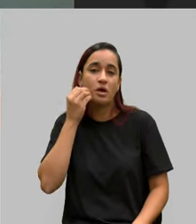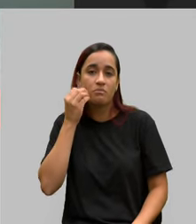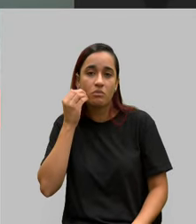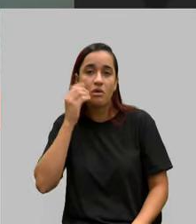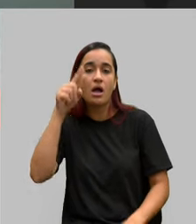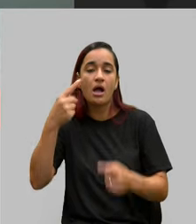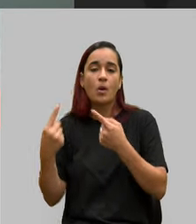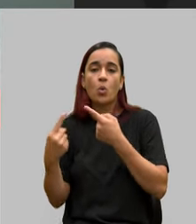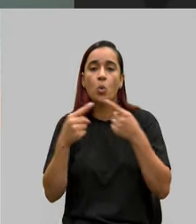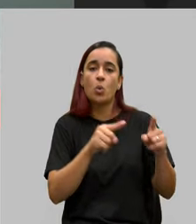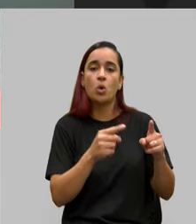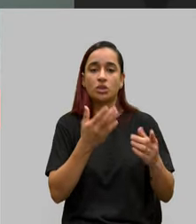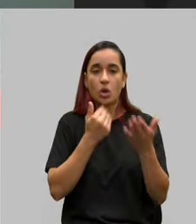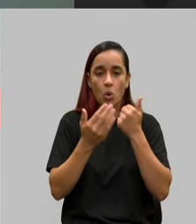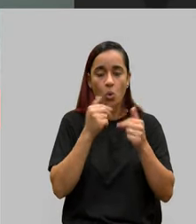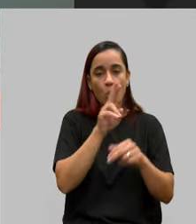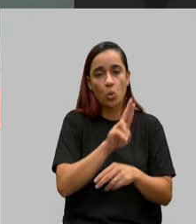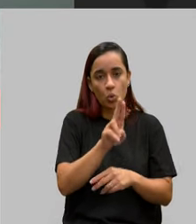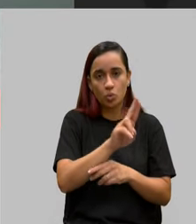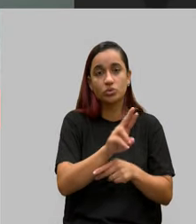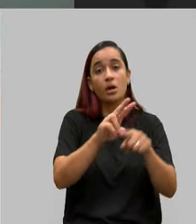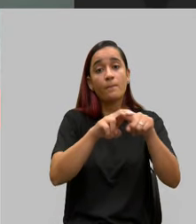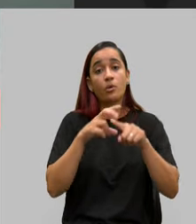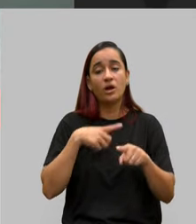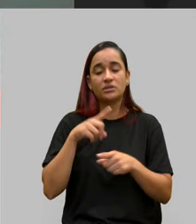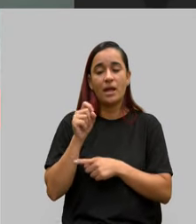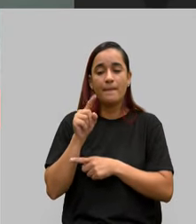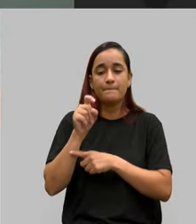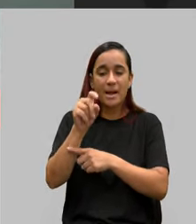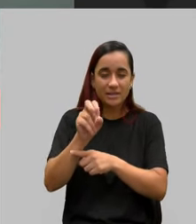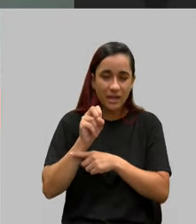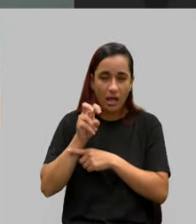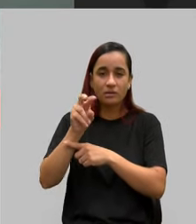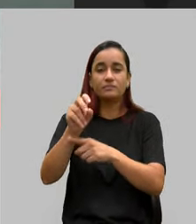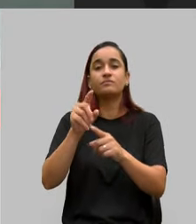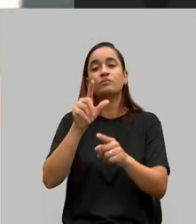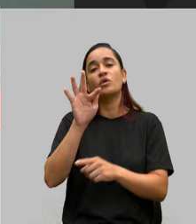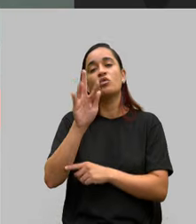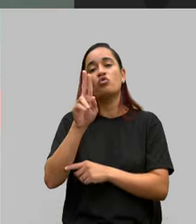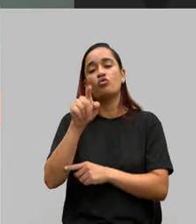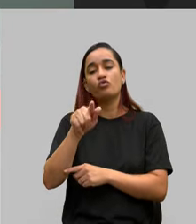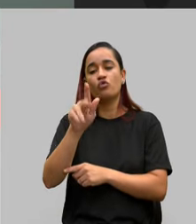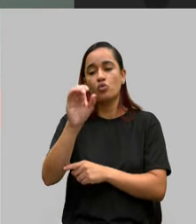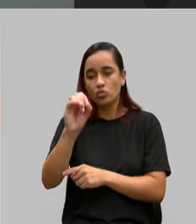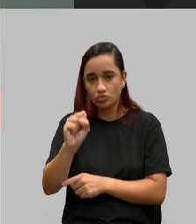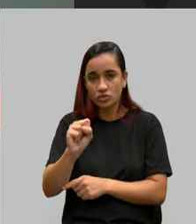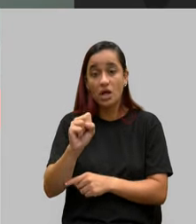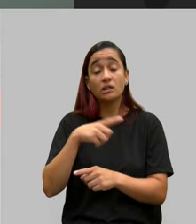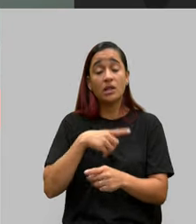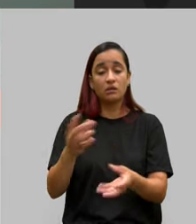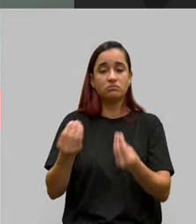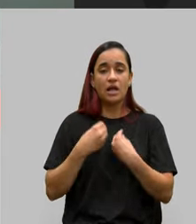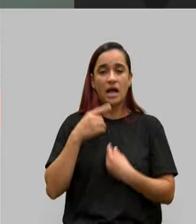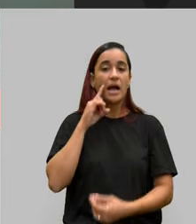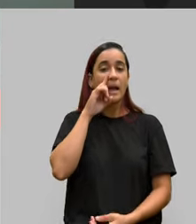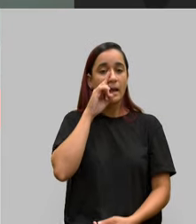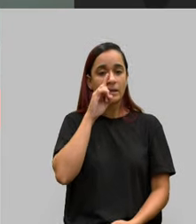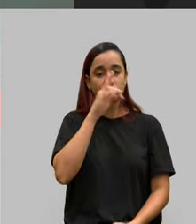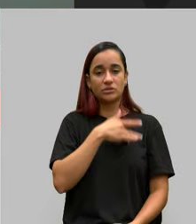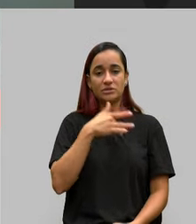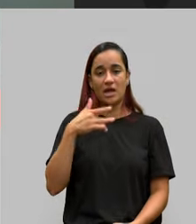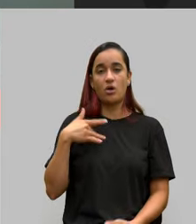o consumo contaminadas com bactérias Grã positivo negativo fungos trazendo os riscos à sa à saúde dos